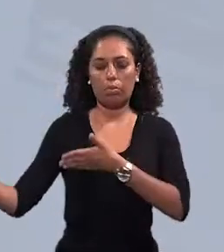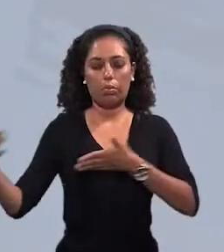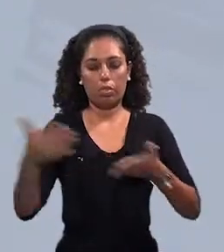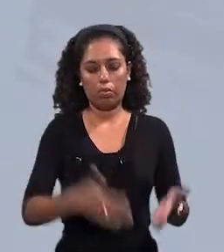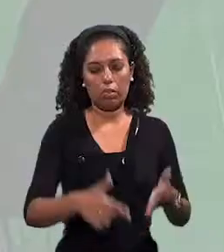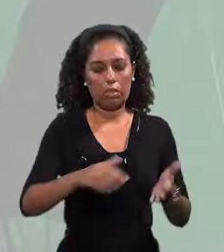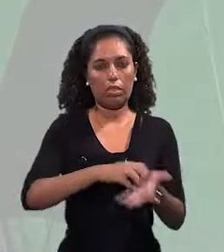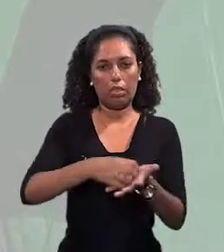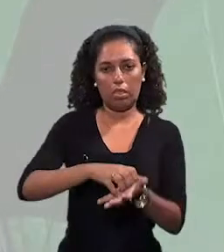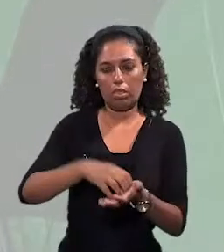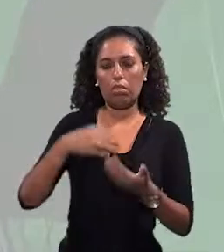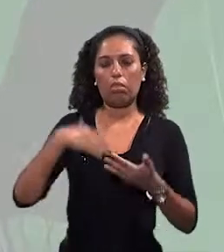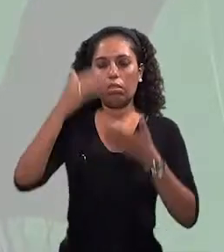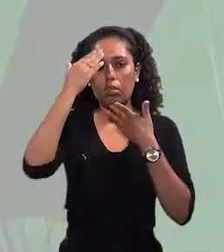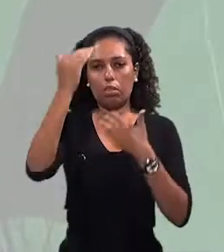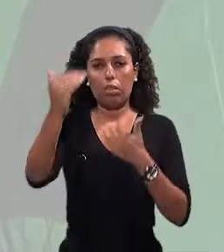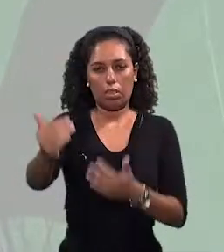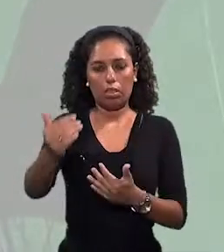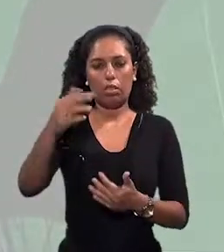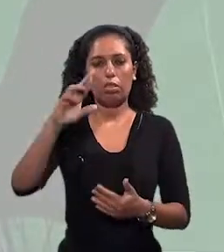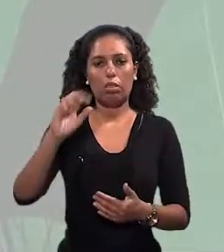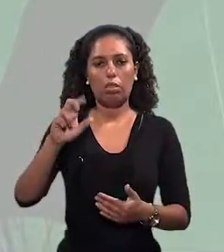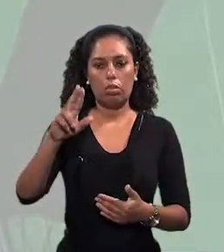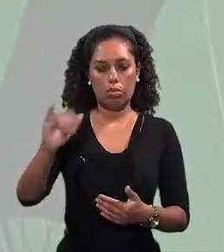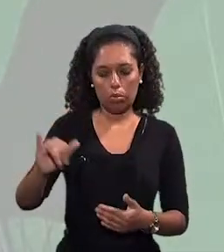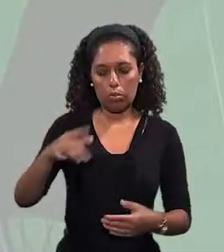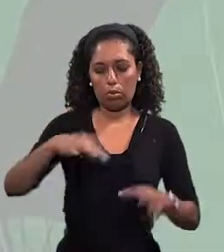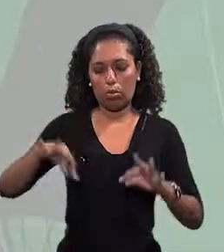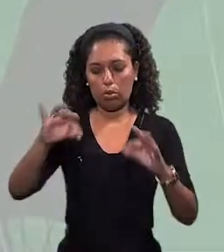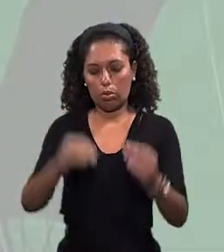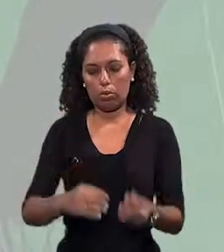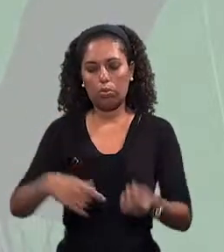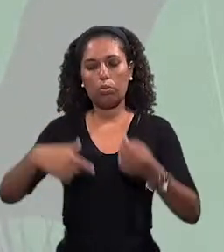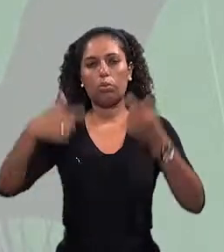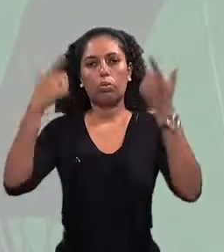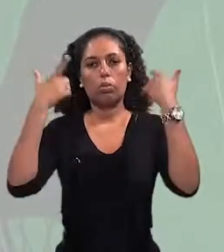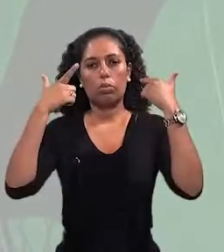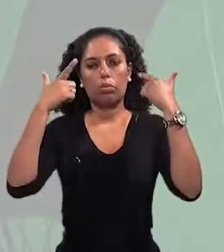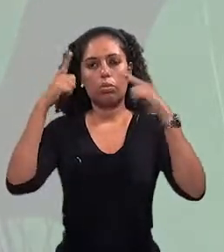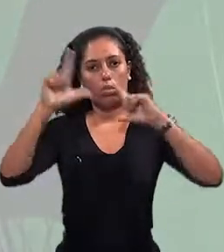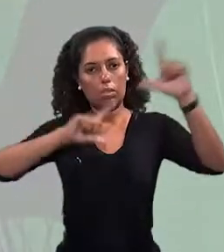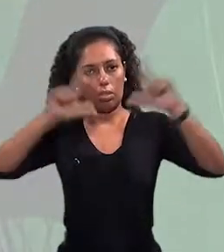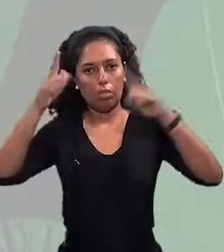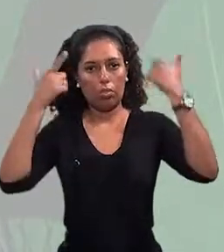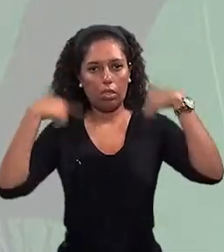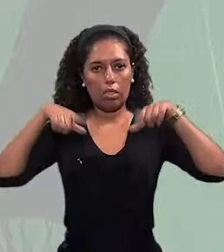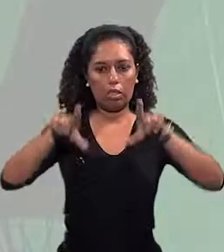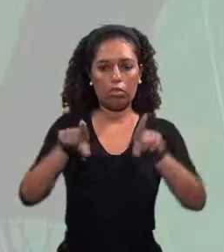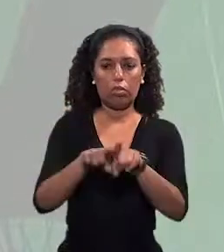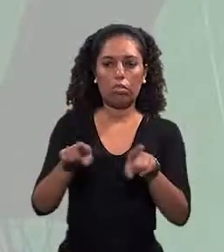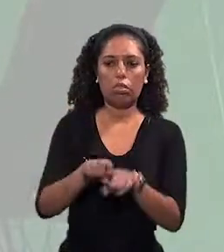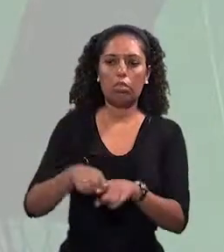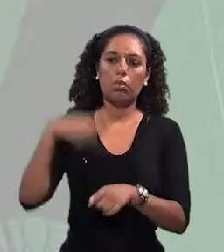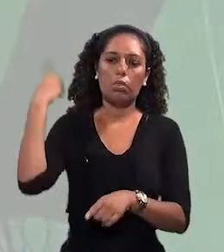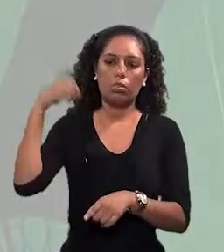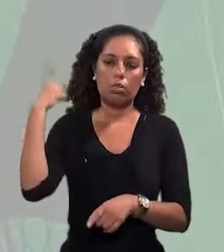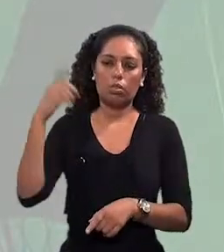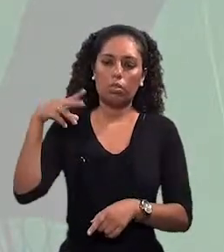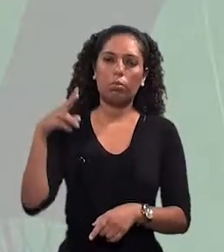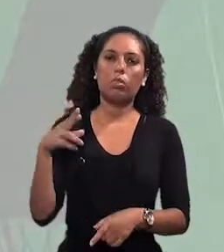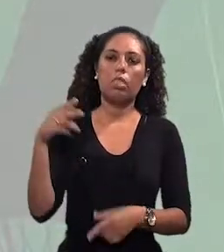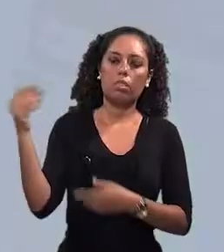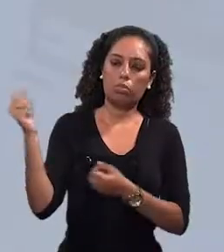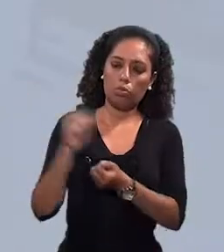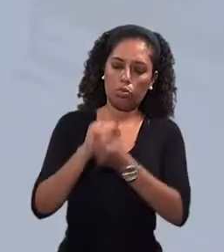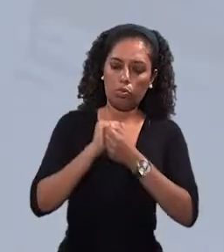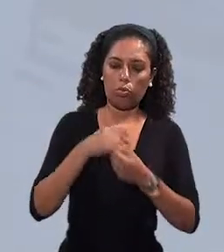aqui no Arena. Eu que agradeço, Rui, a todos os técnicos da TV Alerj, também meu companheiro Renan Ferreirinha. Uma grande satisfação estar aqui